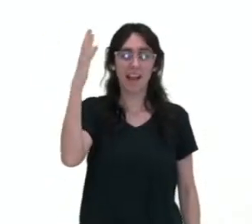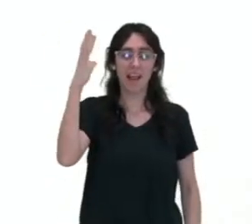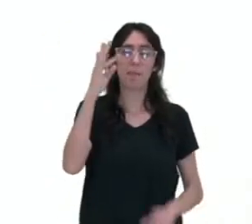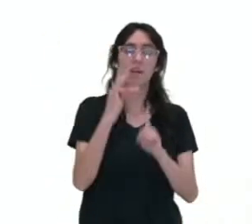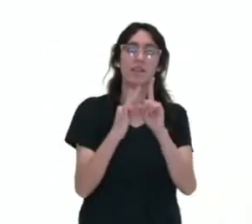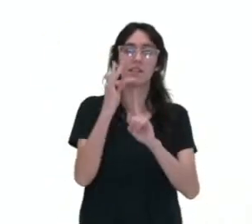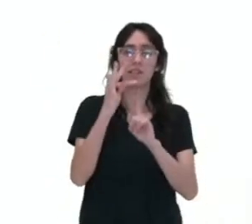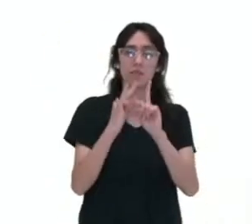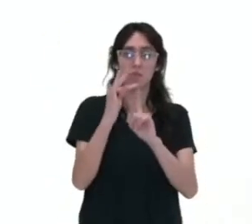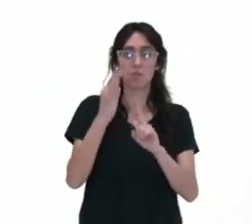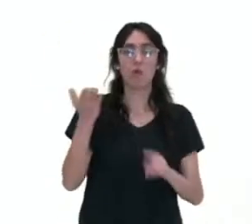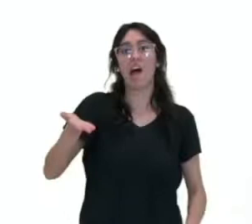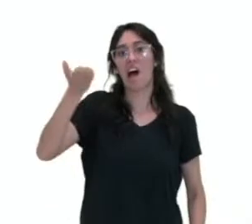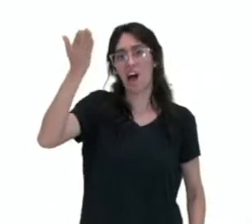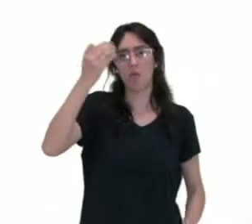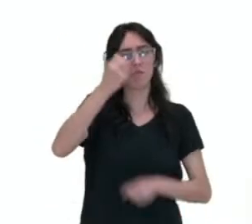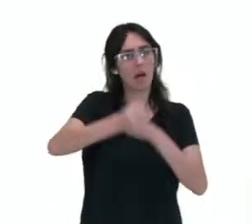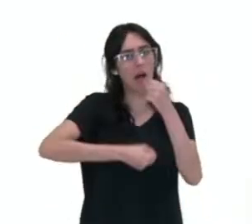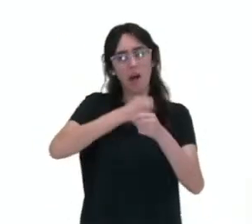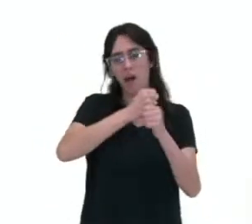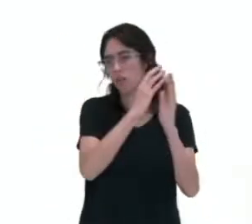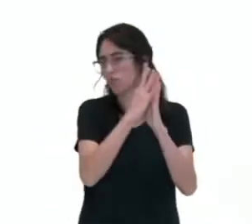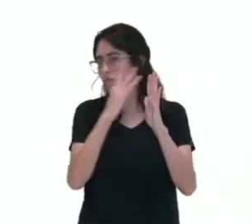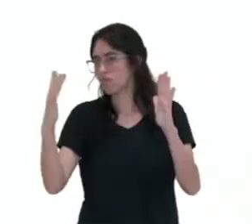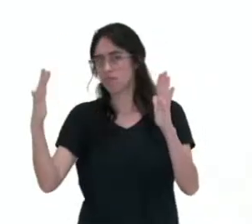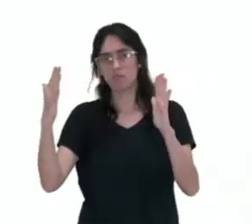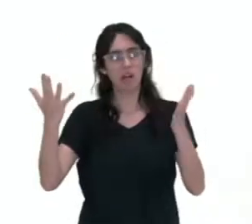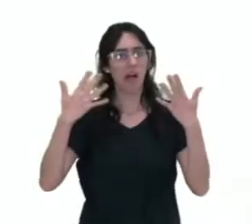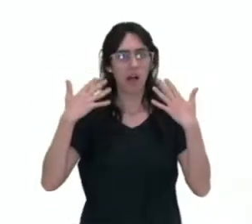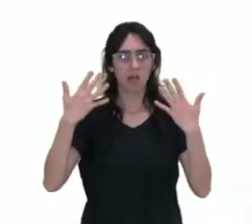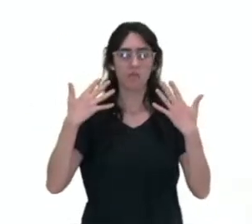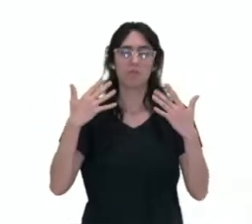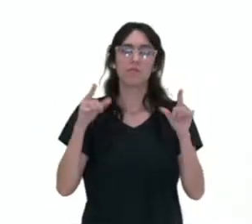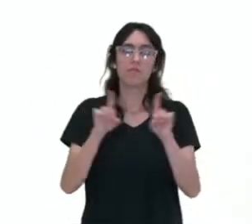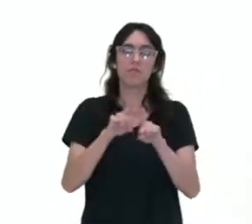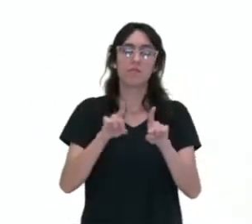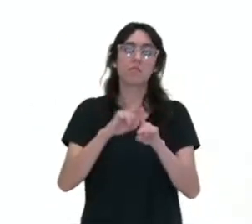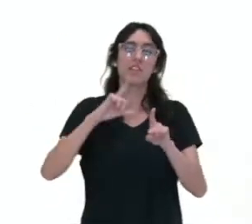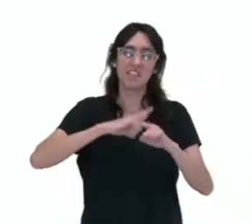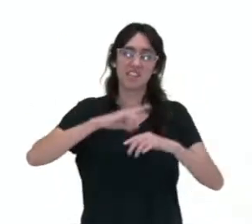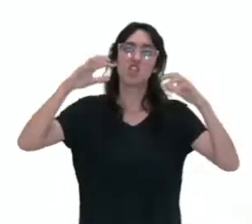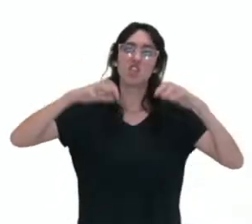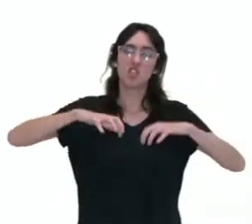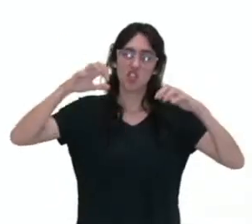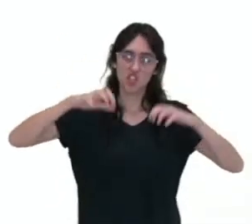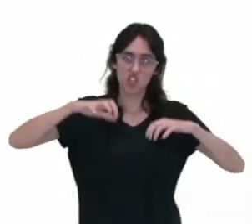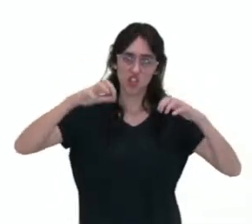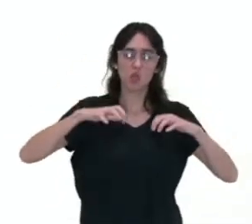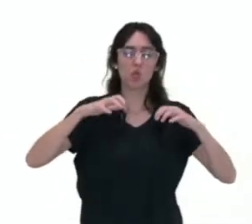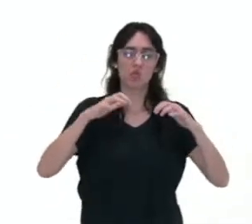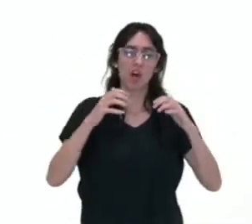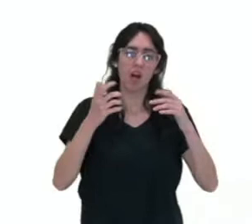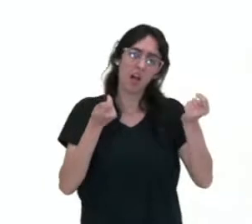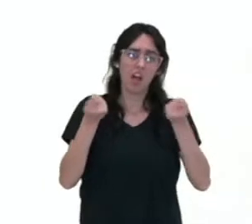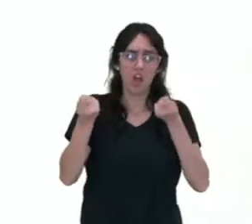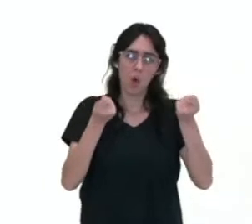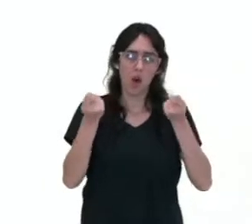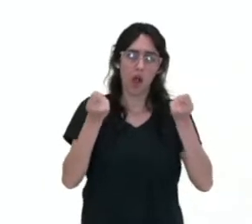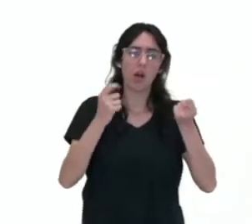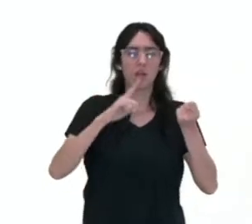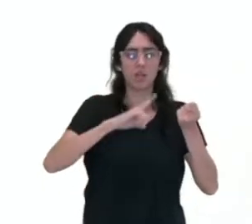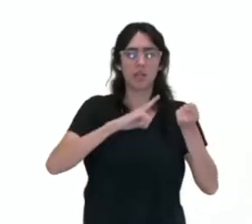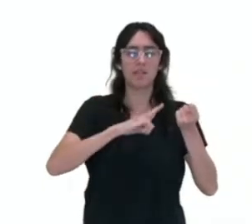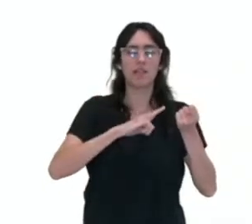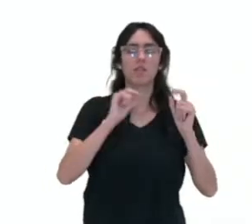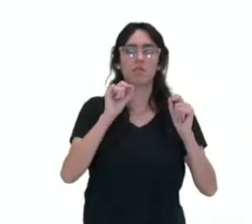temperaturas elevadas o ano inteiro e um clima que dispõe de chuvas de forma bastante regular. Então nós temos ali o clima